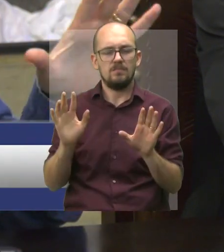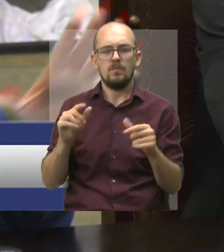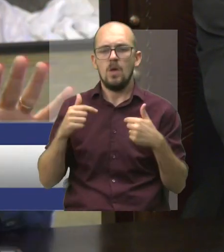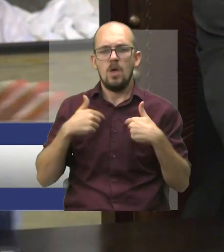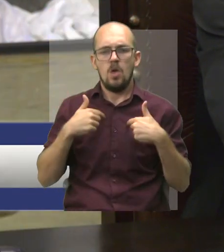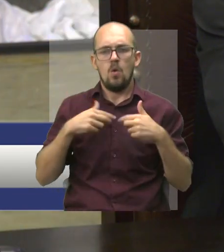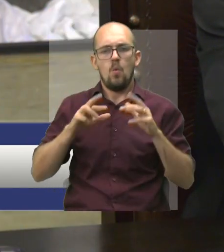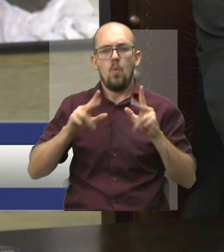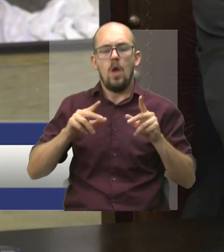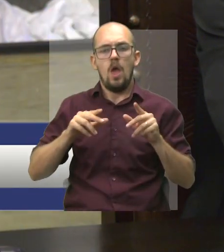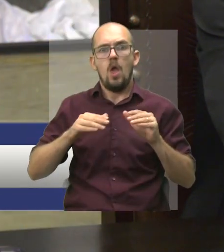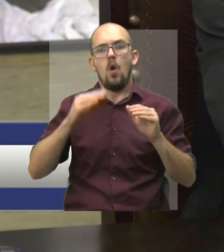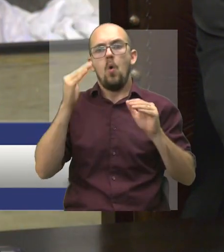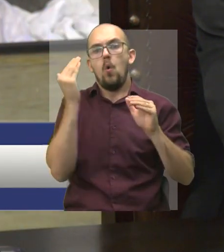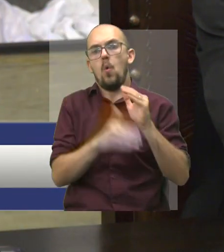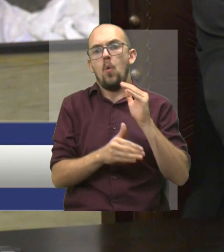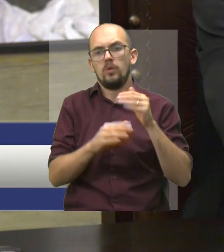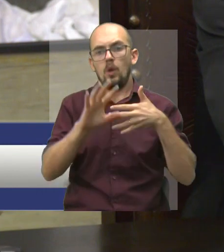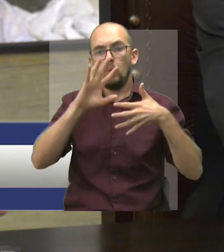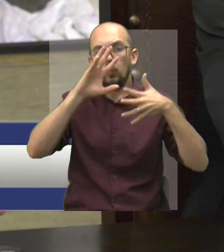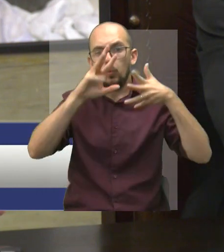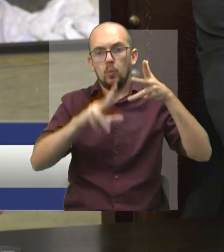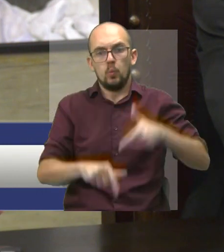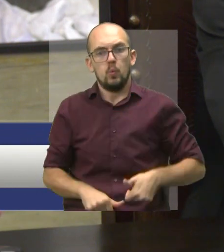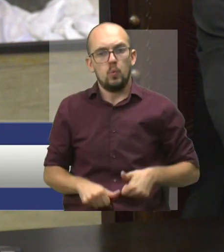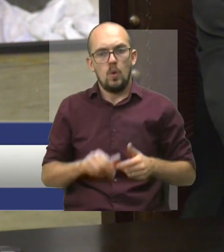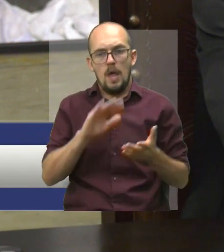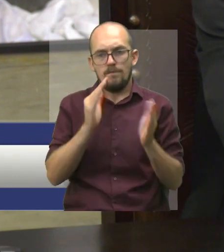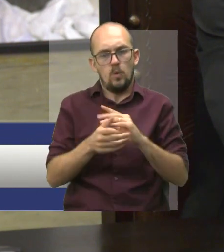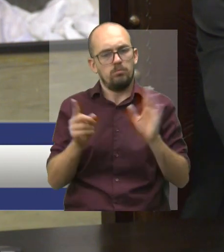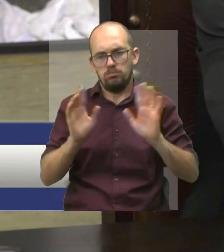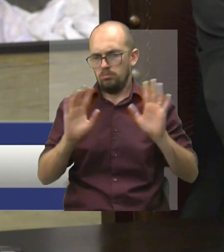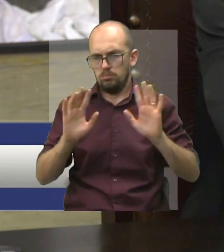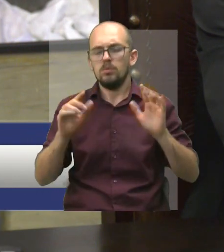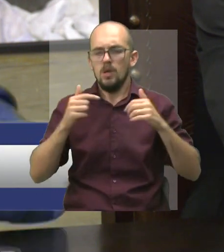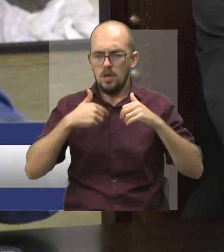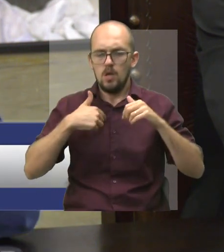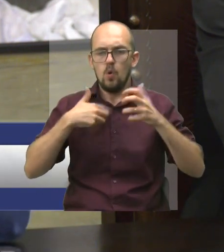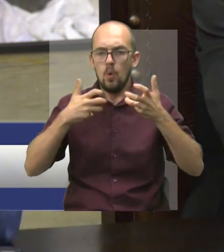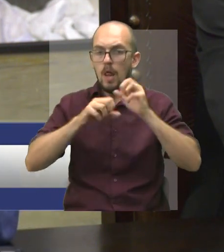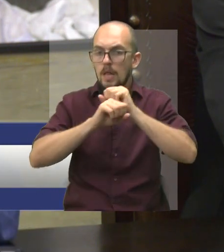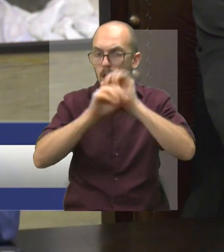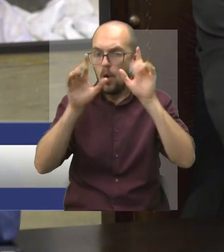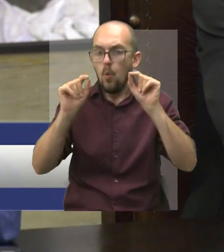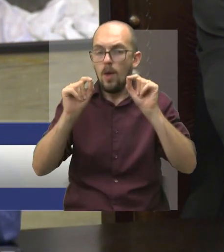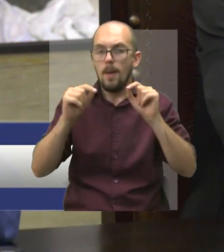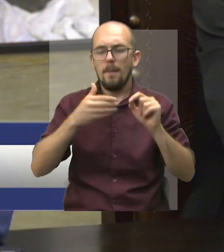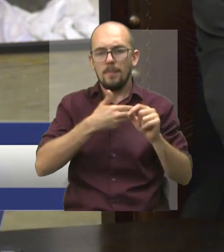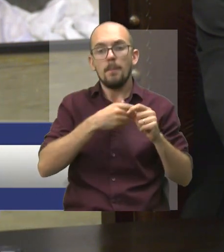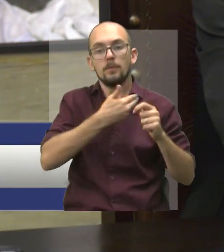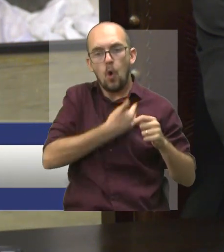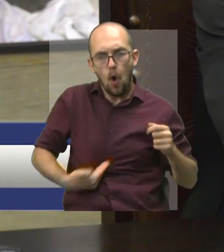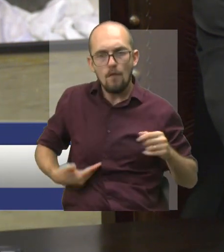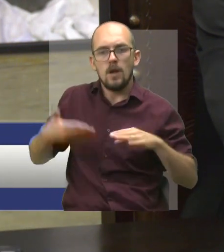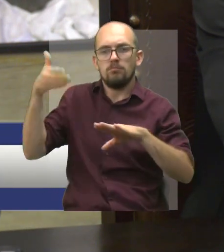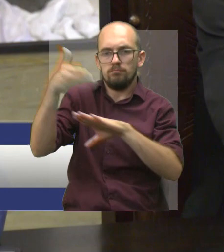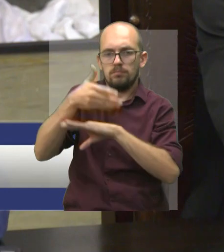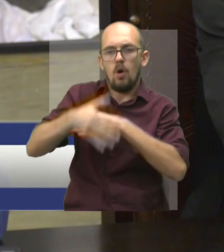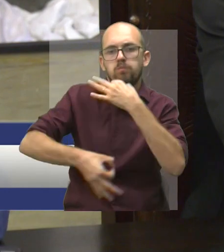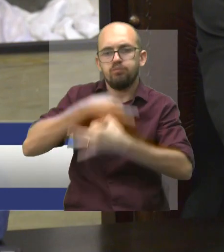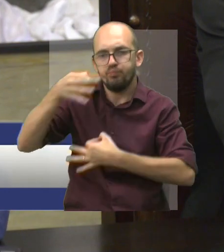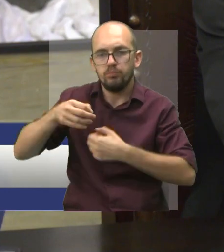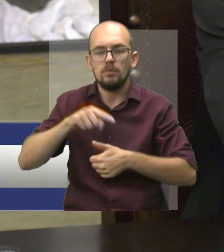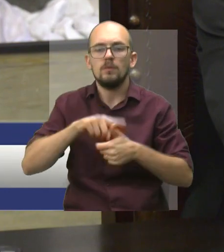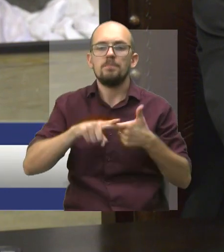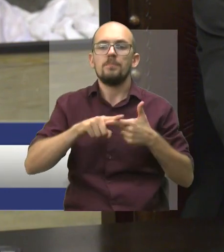sou totalmente contra uma reforma, que fique bem claro, mas uma reforma onde governo participe,